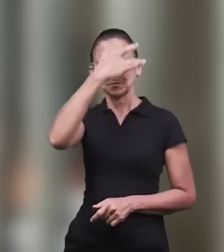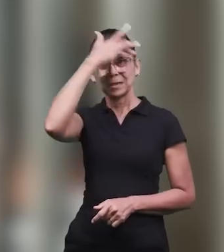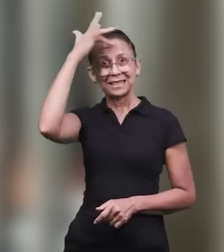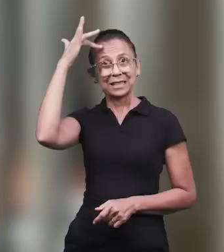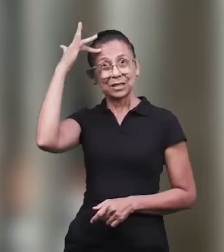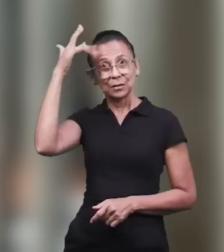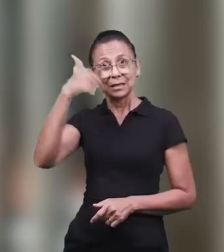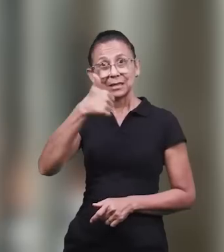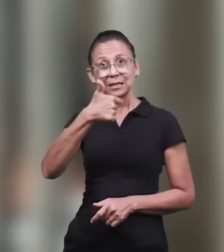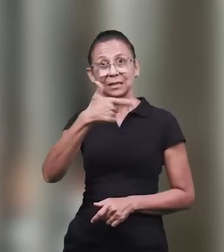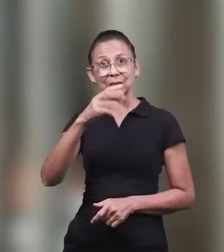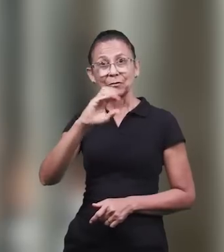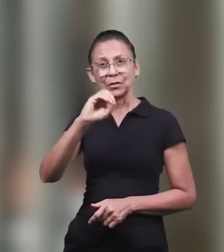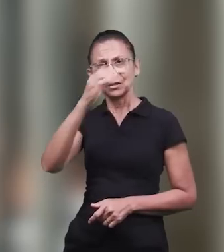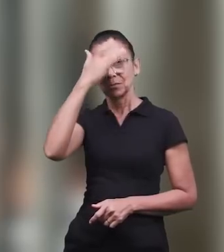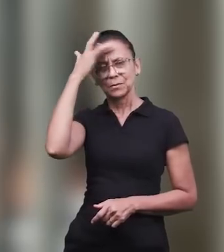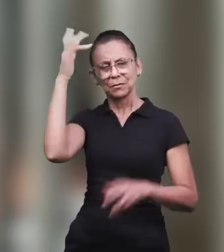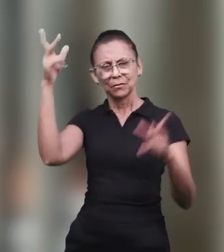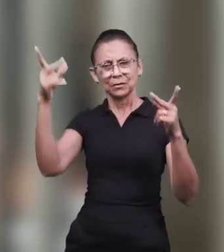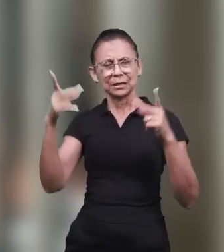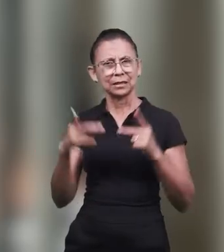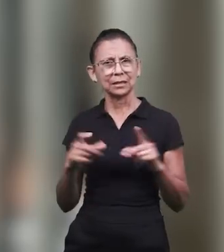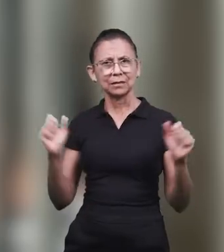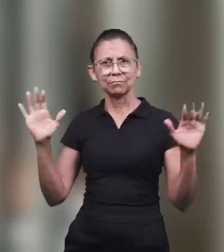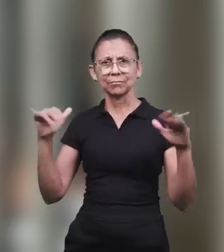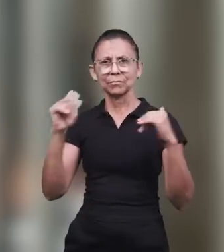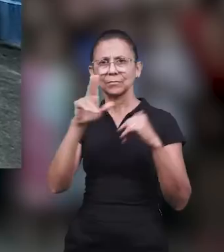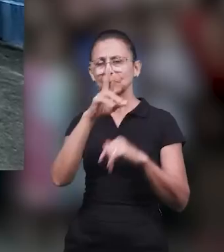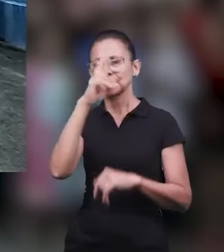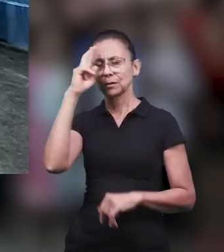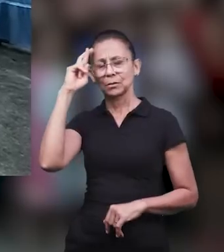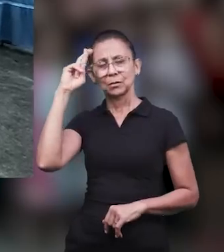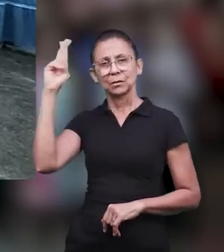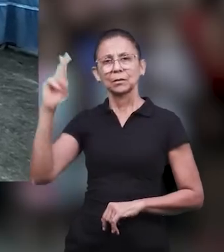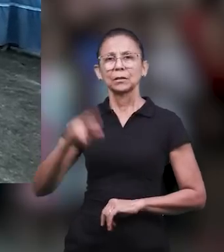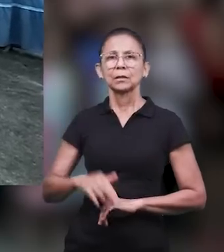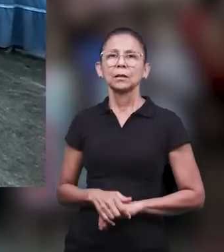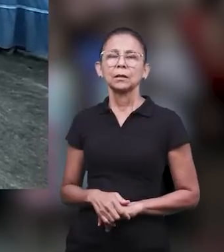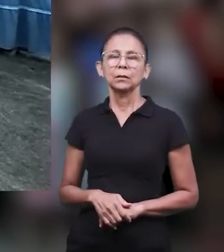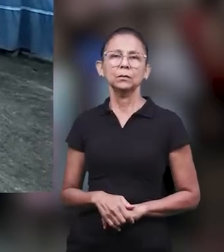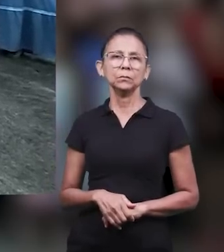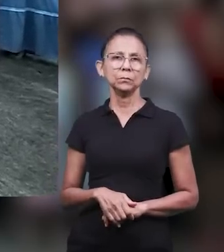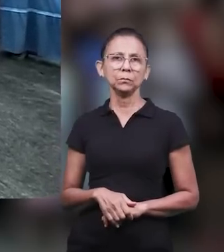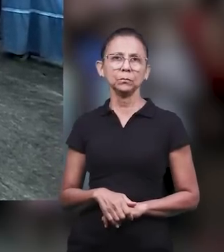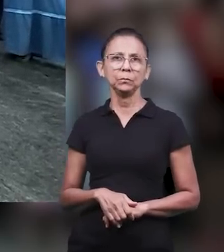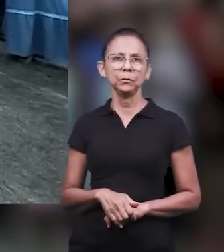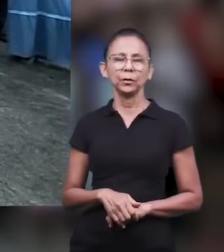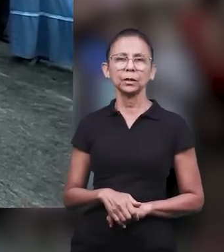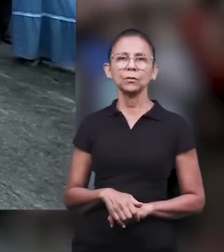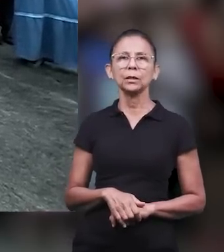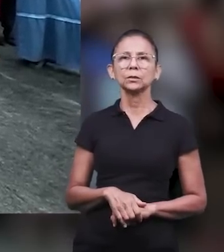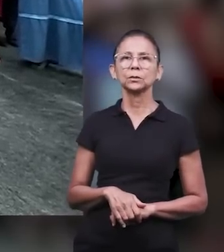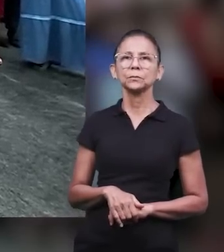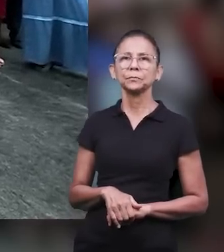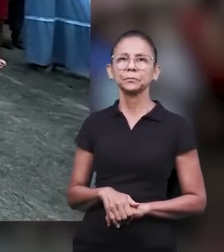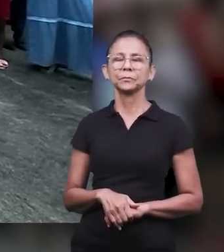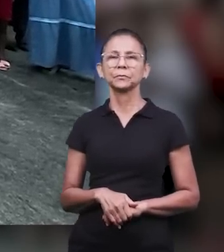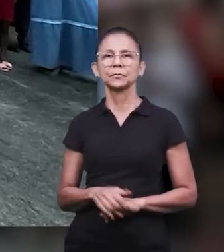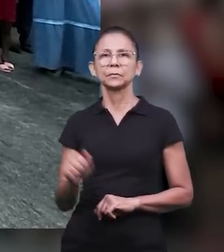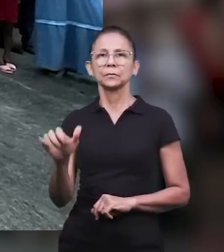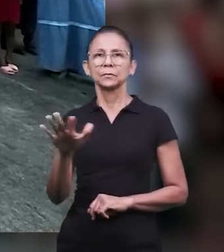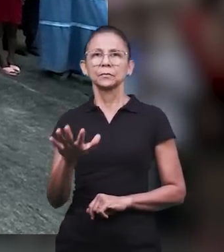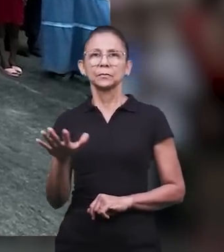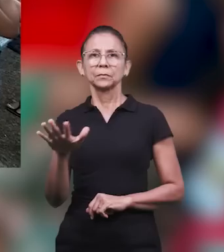sendo 120 visitantes. Louvado seja o nome do Senhor. Da cidade de Santa Efigênia de Minas, do pastor